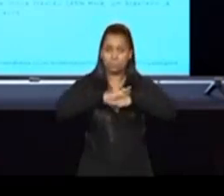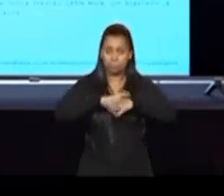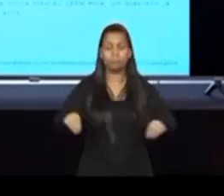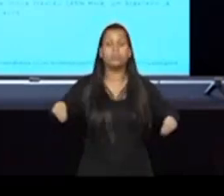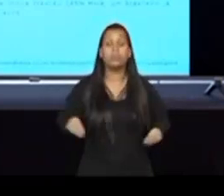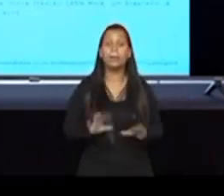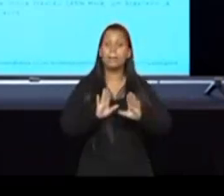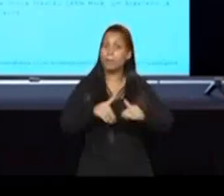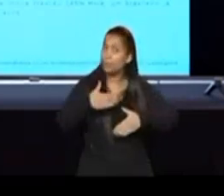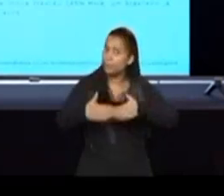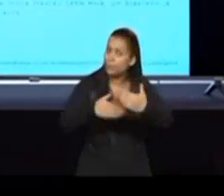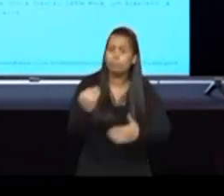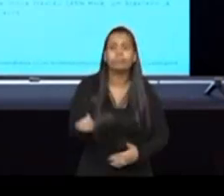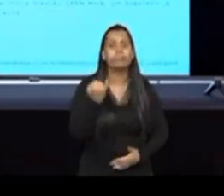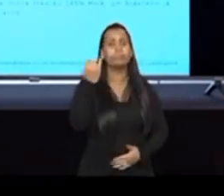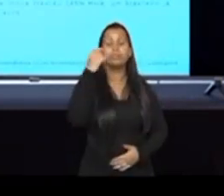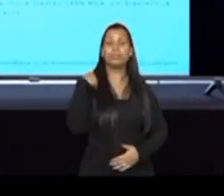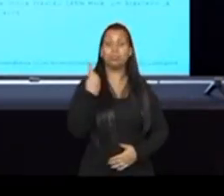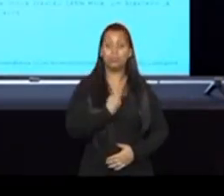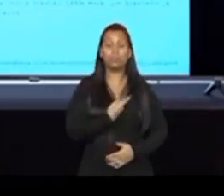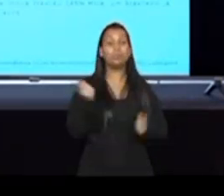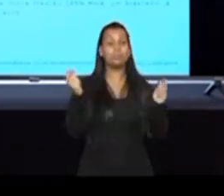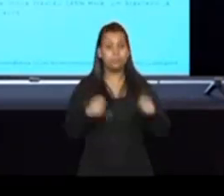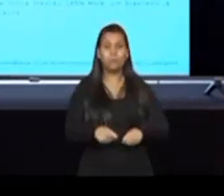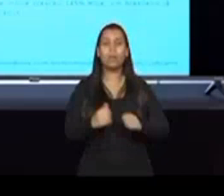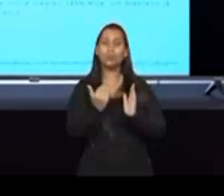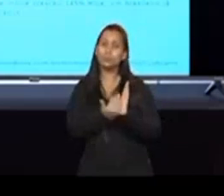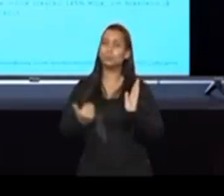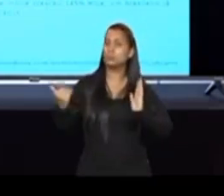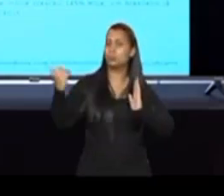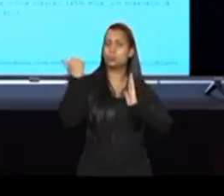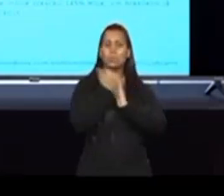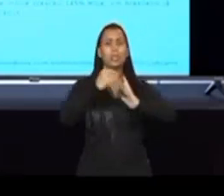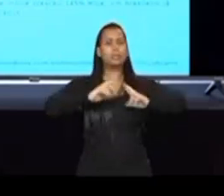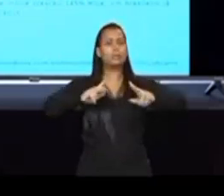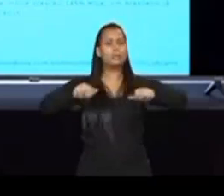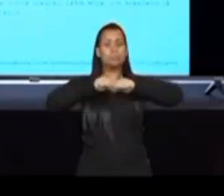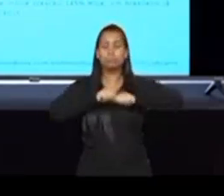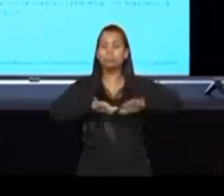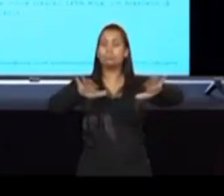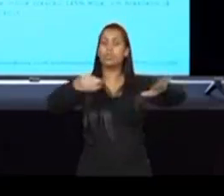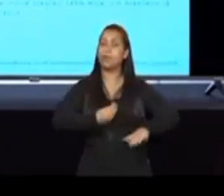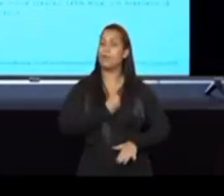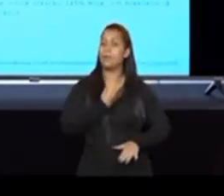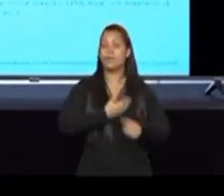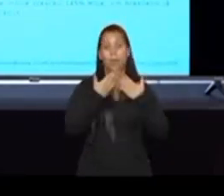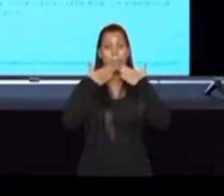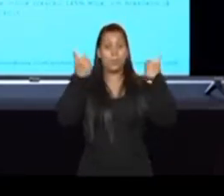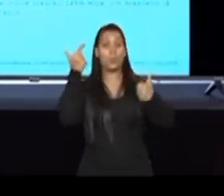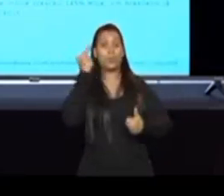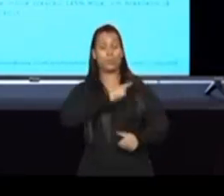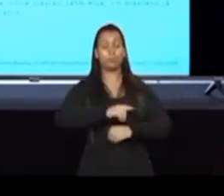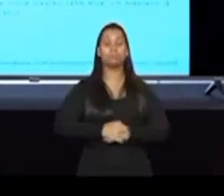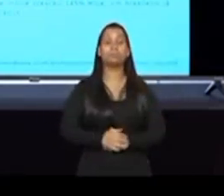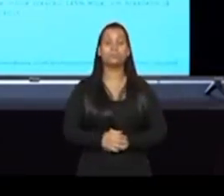todo esse avanço foi fundamental para a gente conseguir superar uma série de epidemias e conseguir uma melhor qualidade de vida, tá